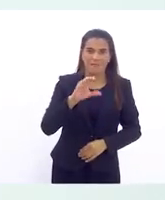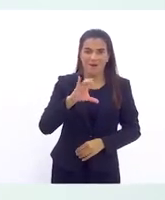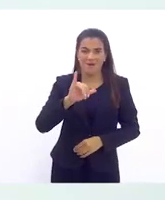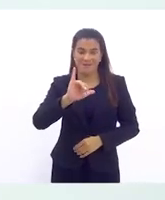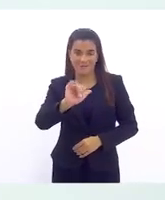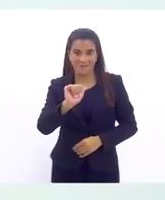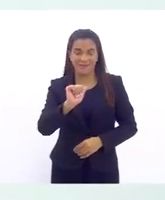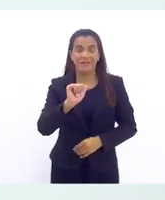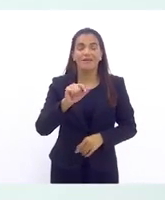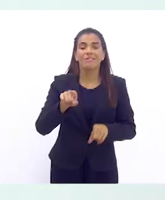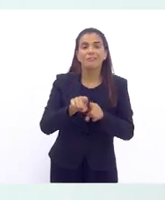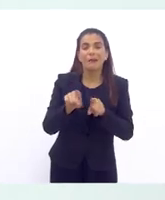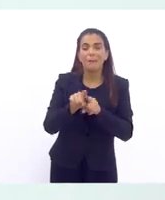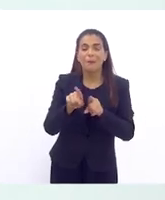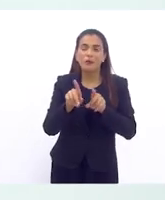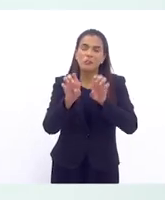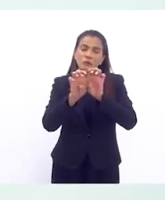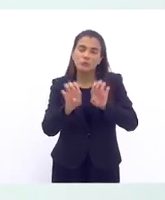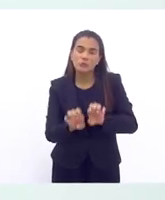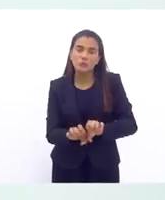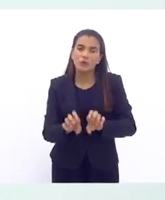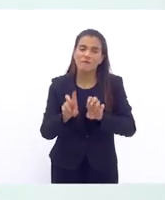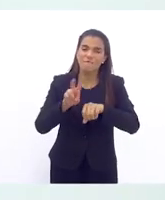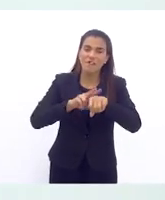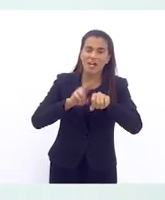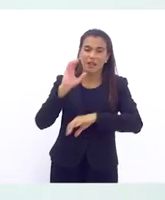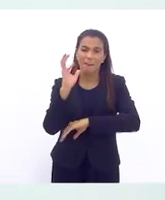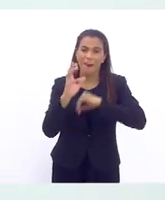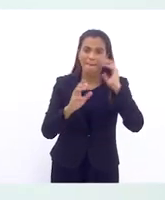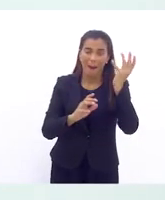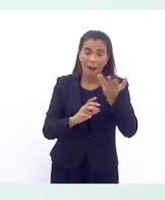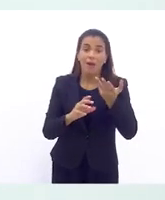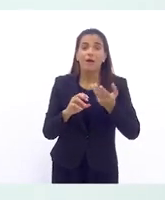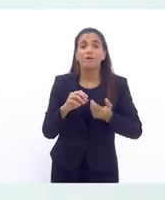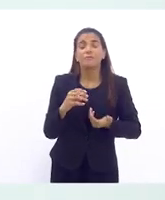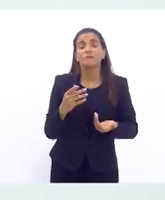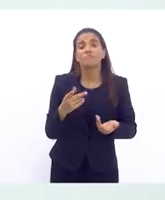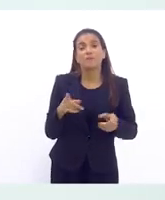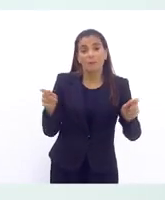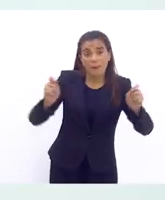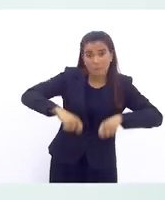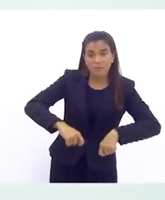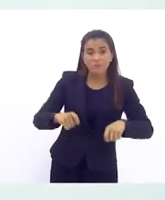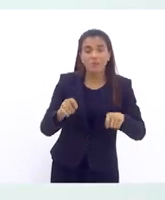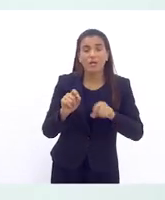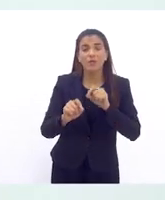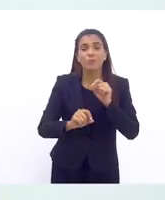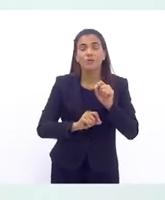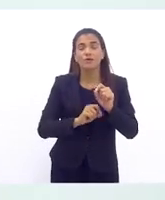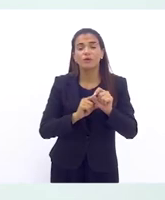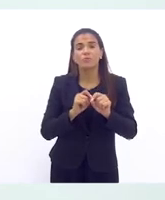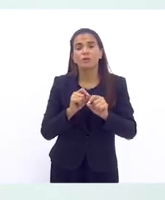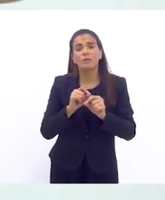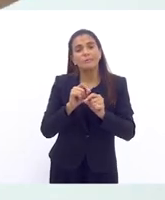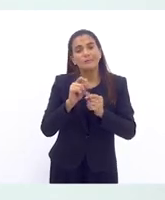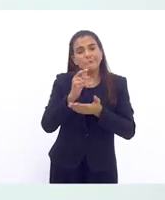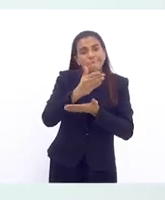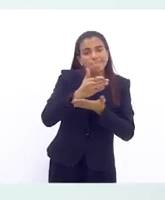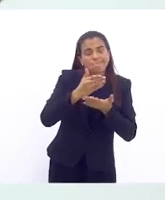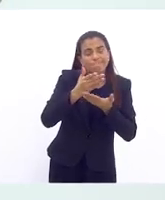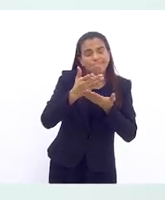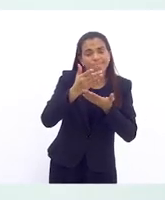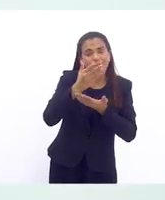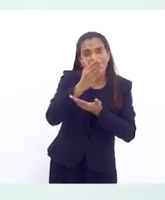infraestrutura Verde enfim todos os projetos que tenham possibilidades de serem parte dos